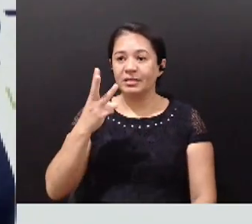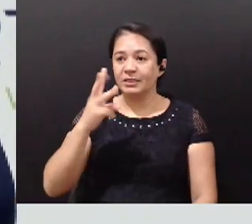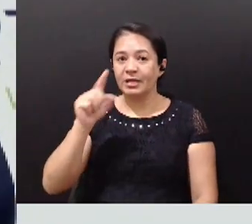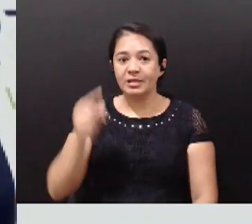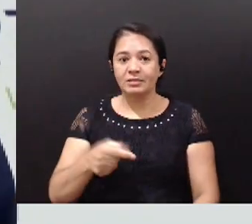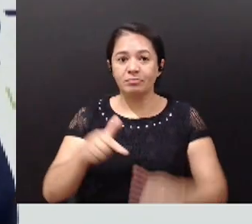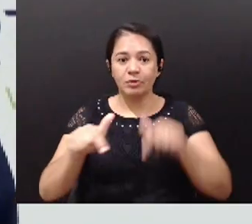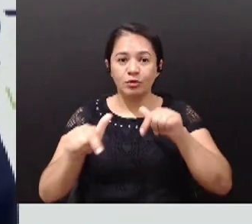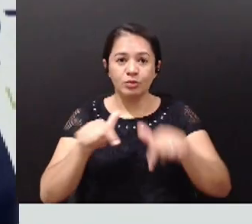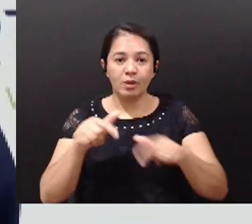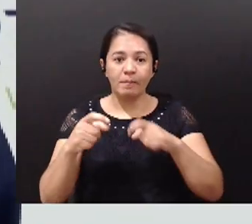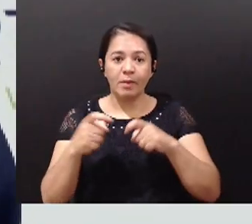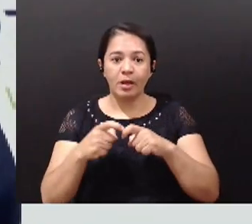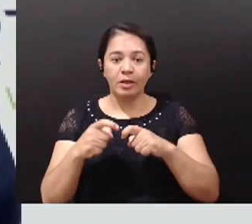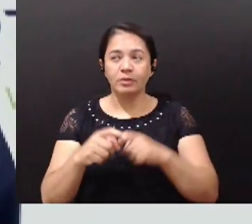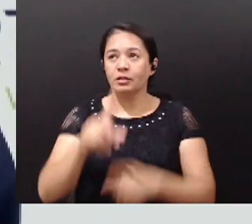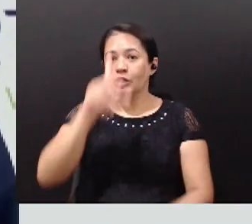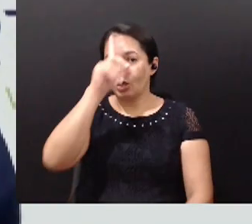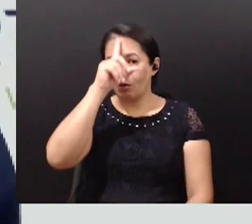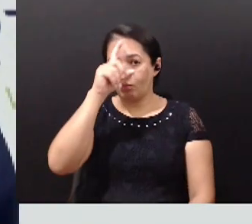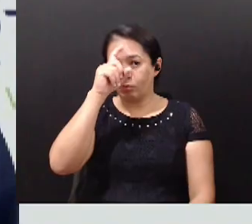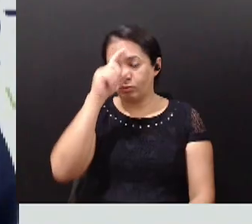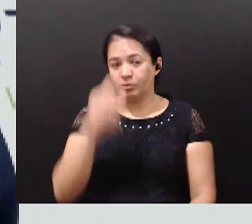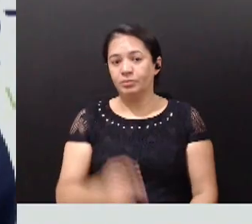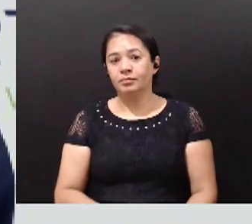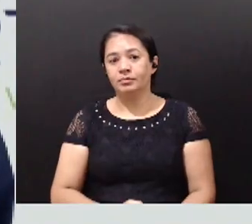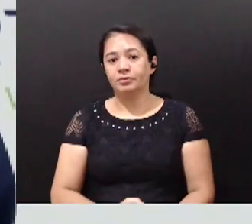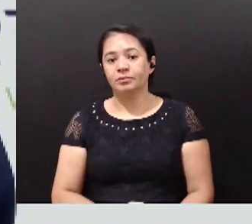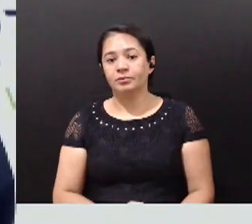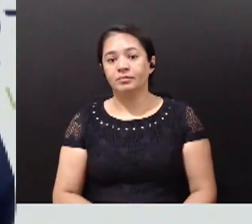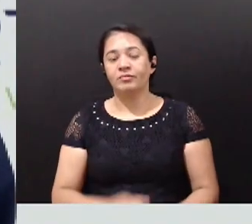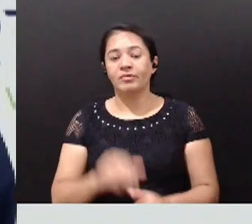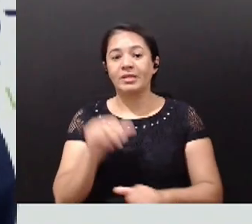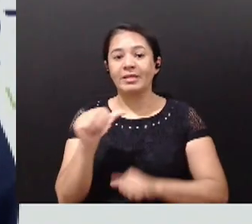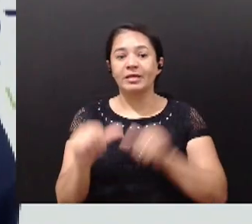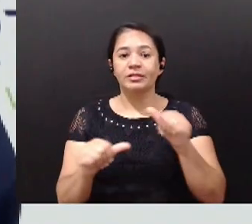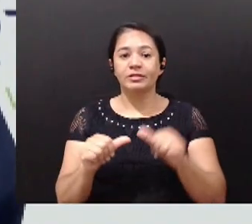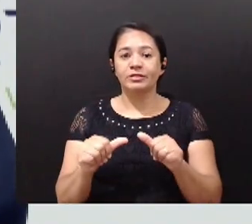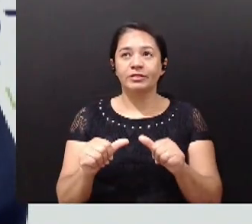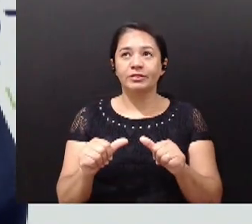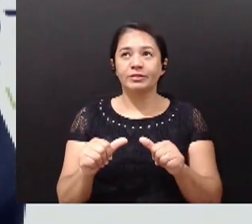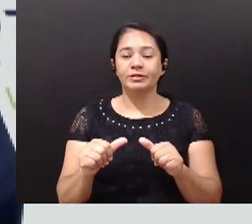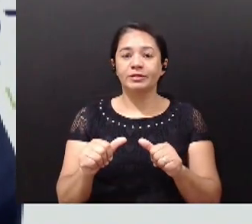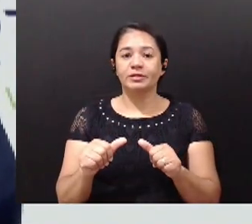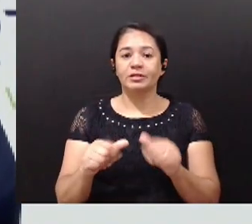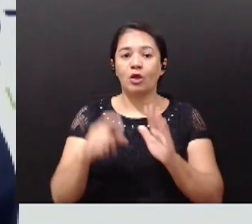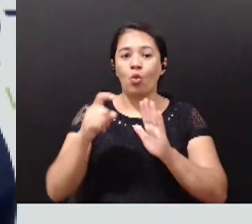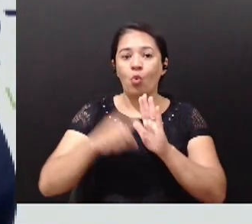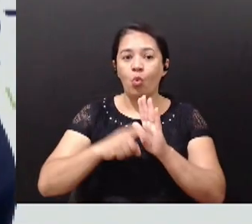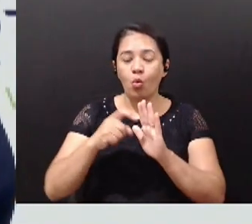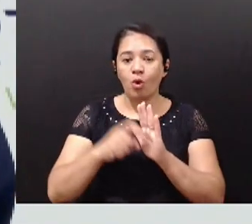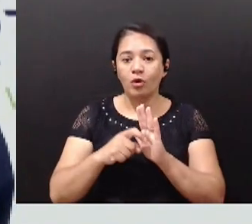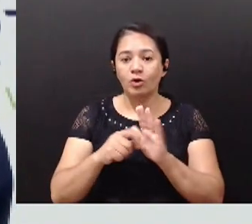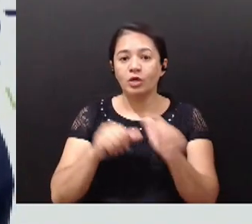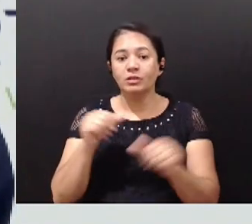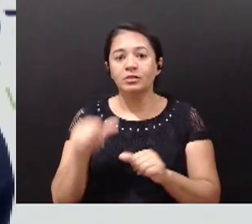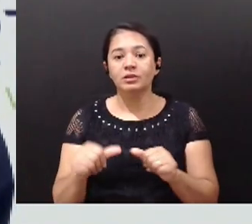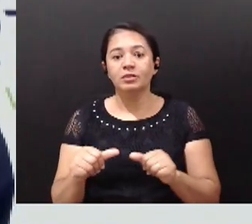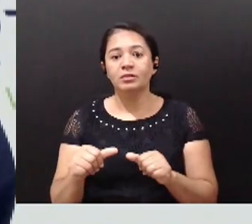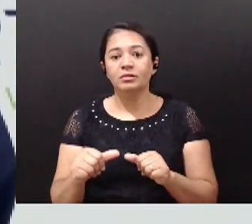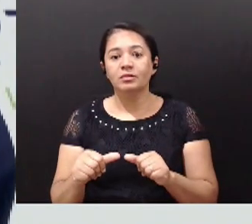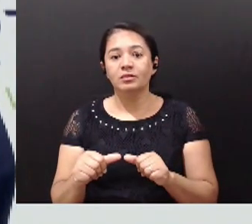e hospitalares, ele se tornou, ao invés de taxativo, ele se tornou